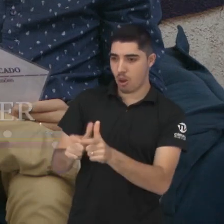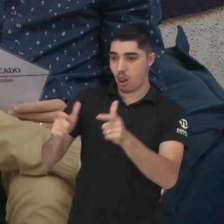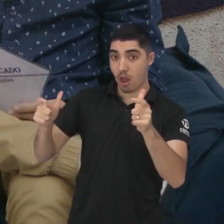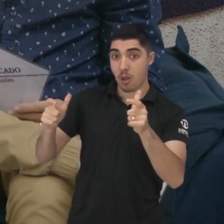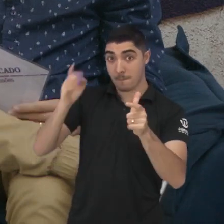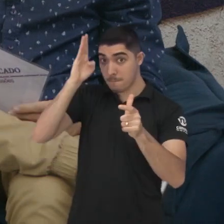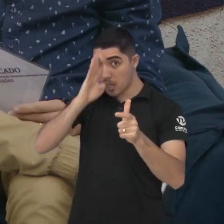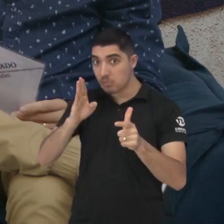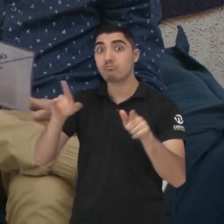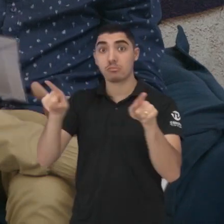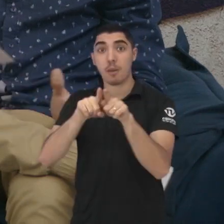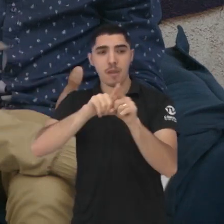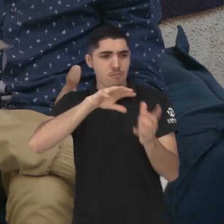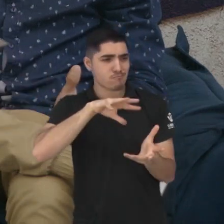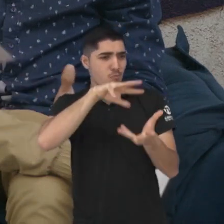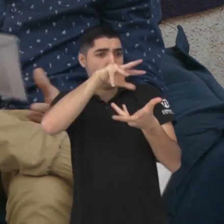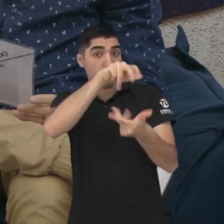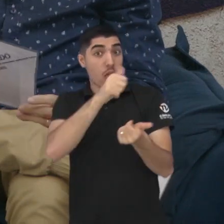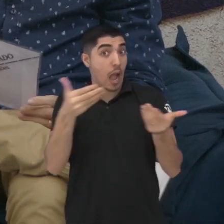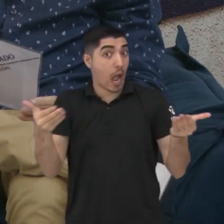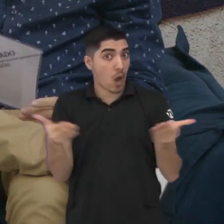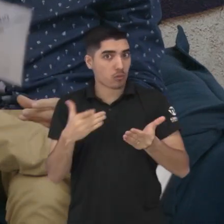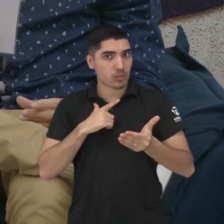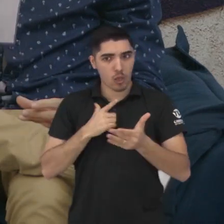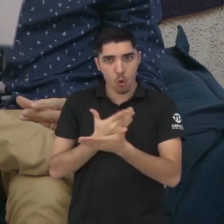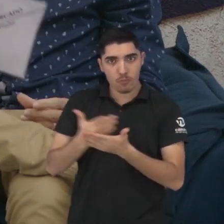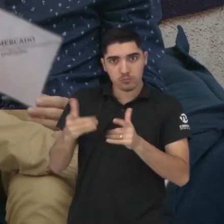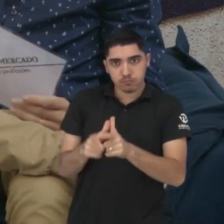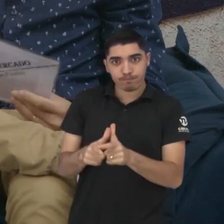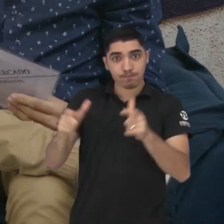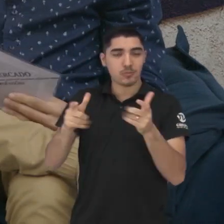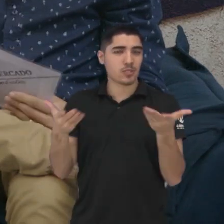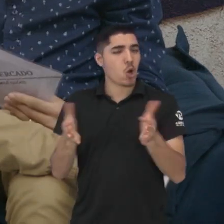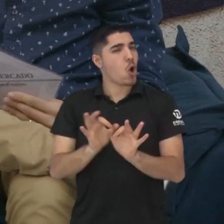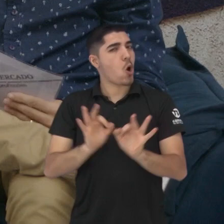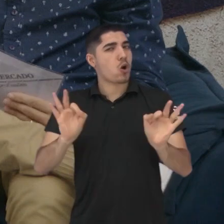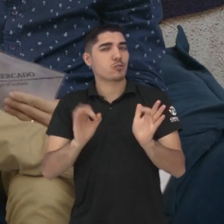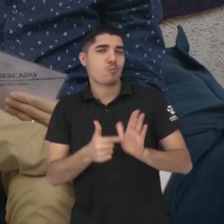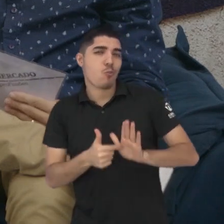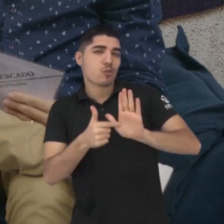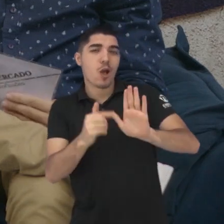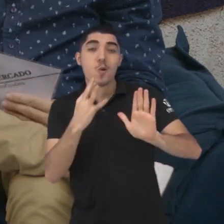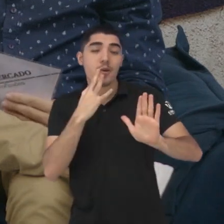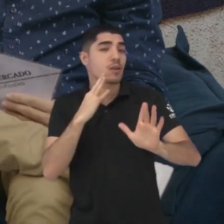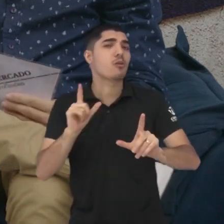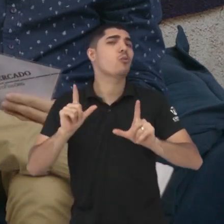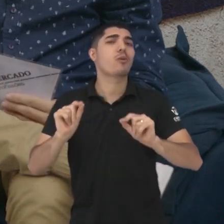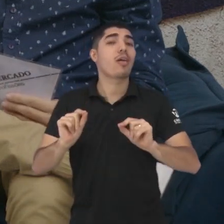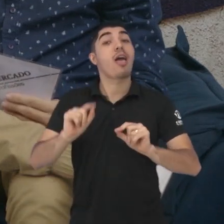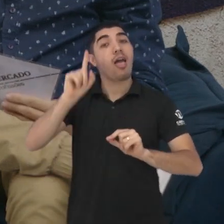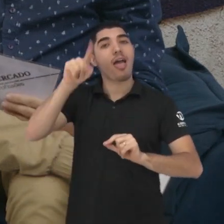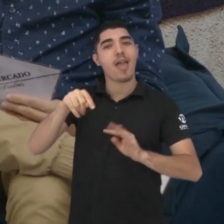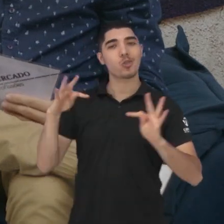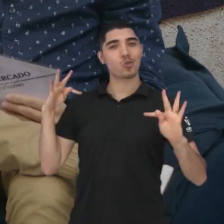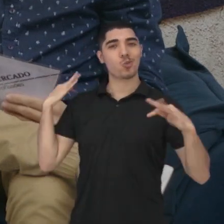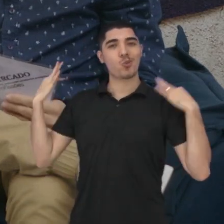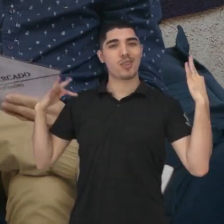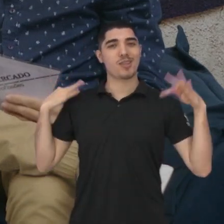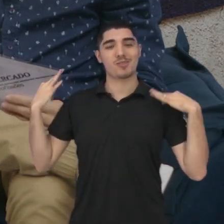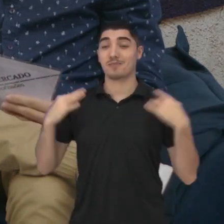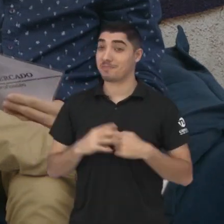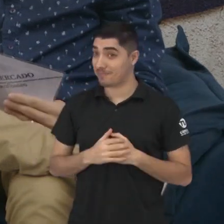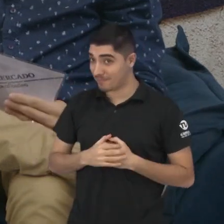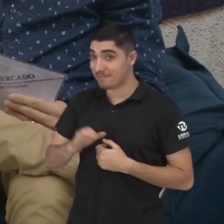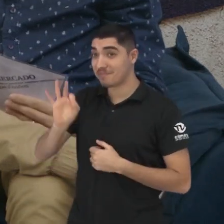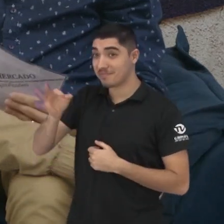Brasil e no mundo. Com o mercado aquecido, este é um ótimo momento para o setor. Estamos falando do turismo. É